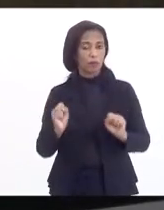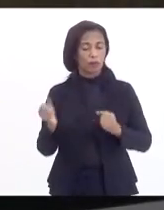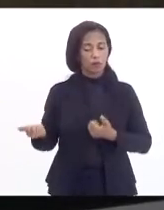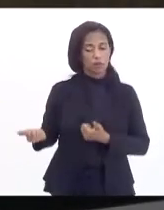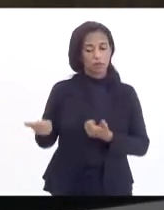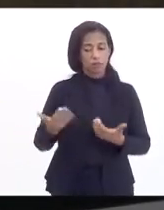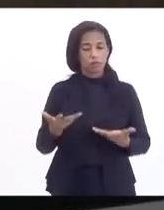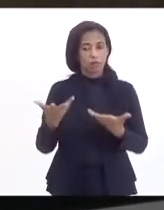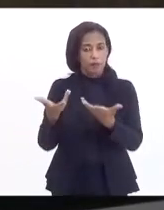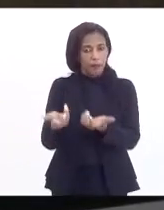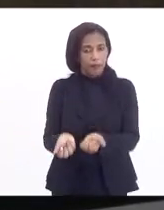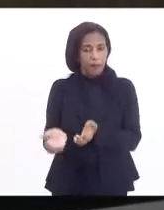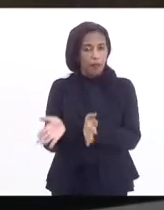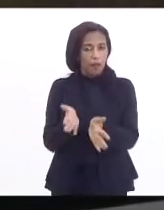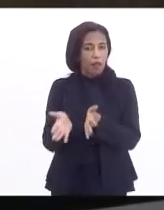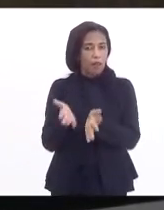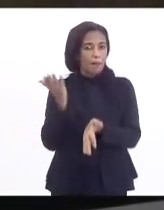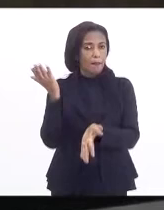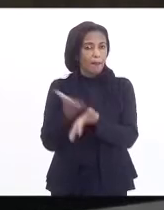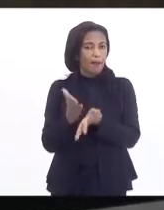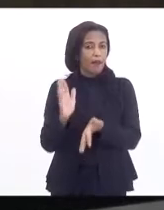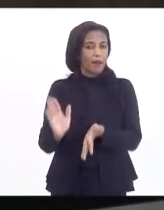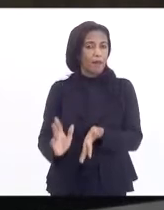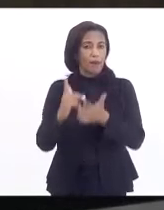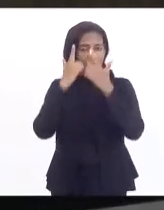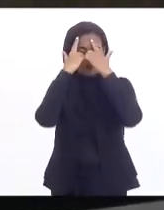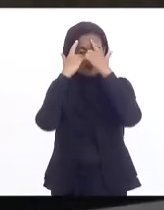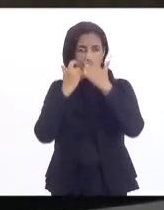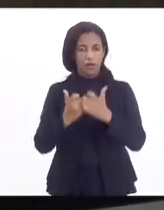permitir cessar a violência doméstica. O